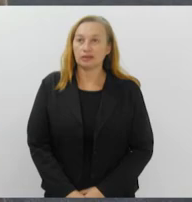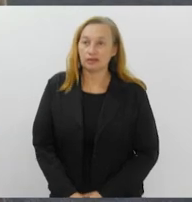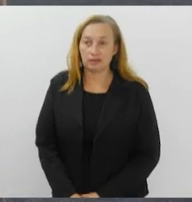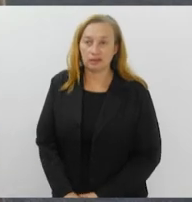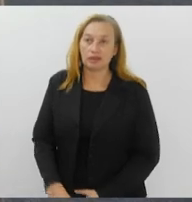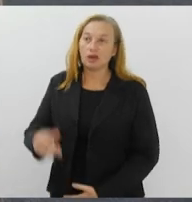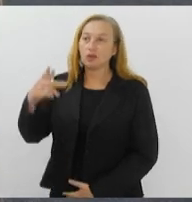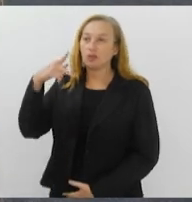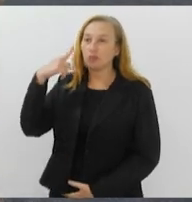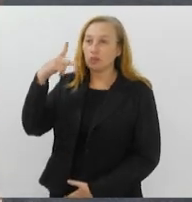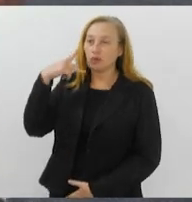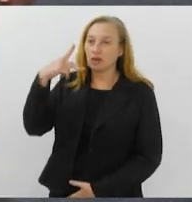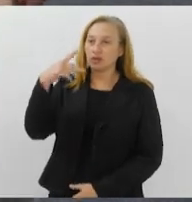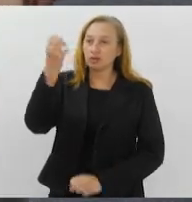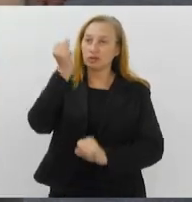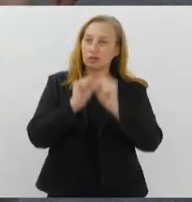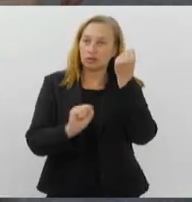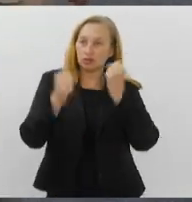política industrial.